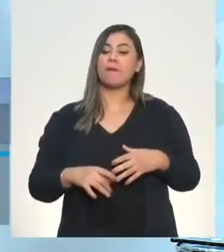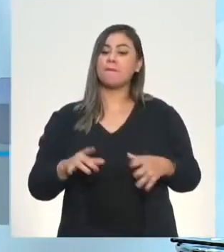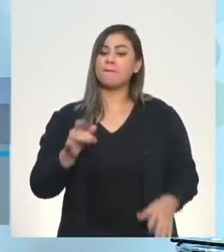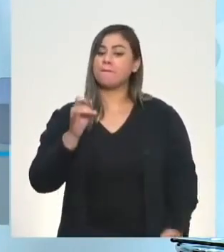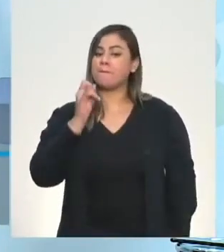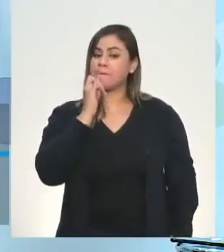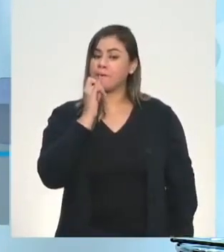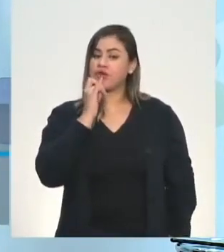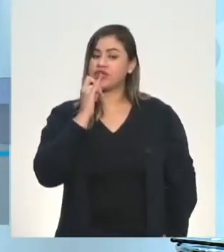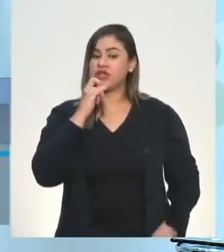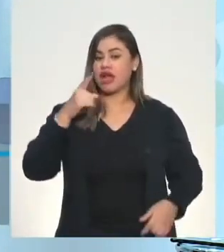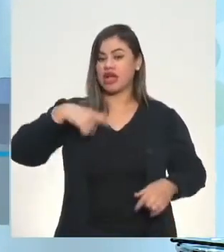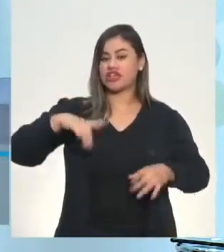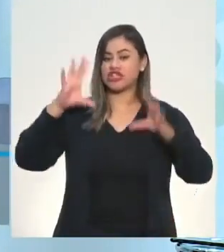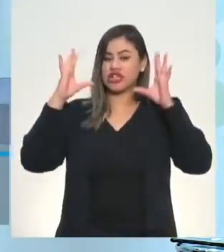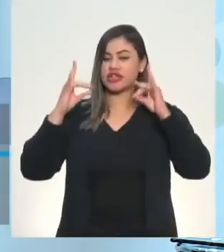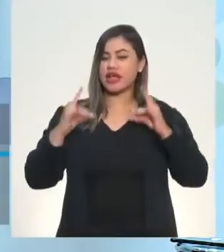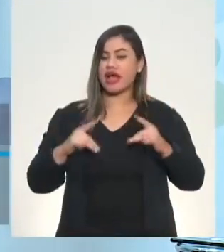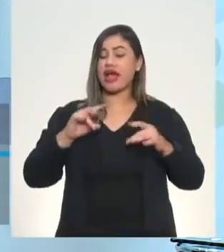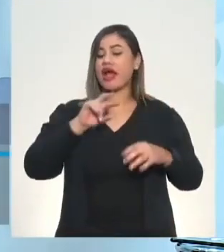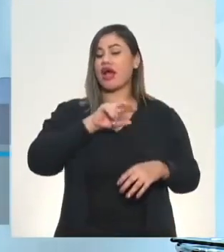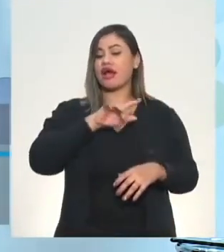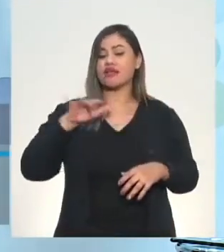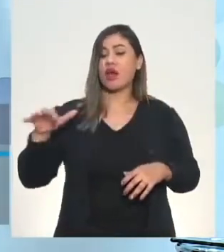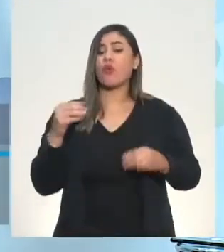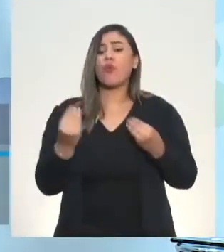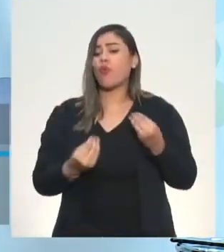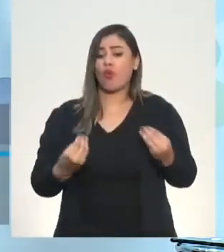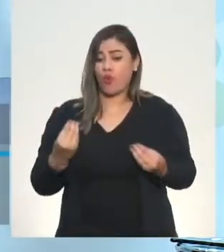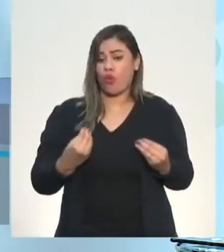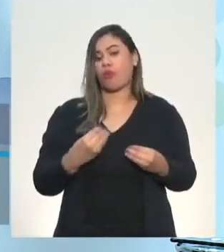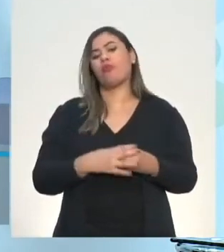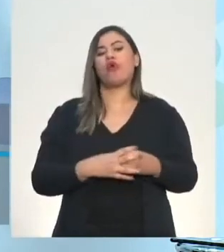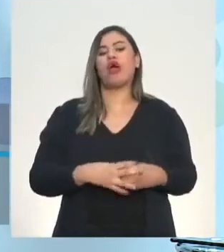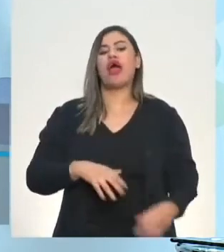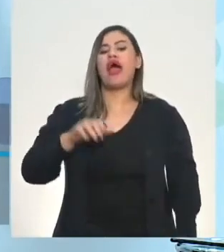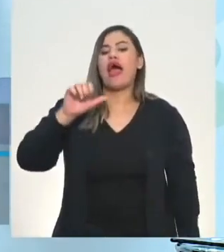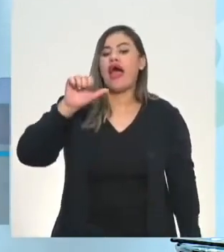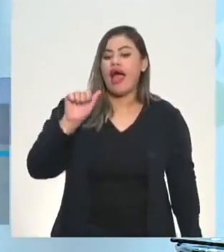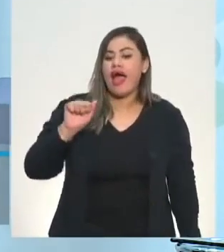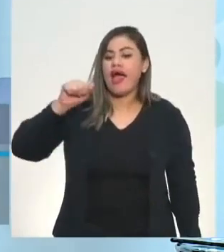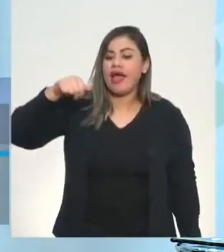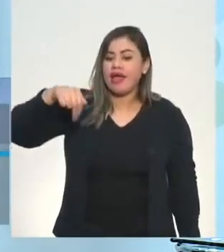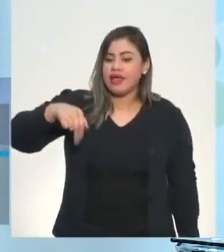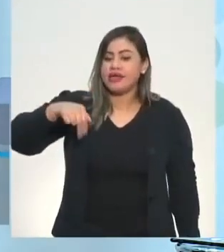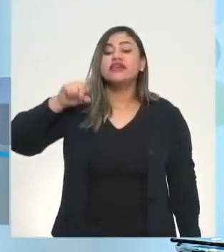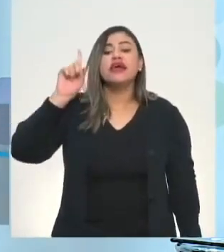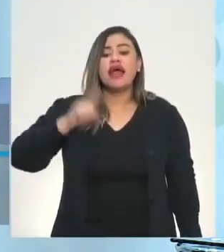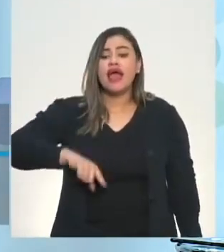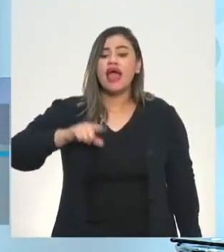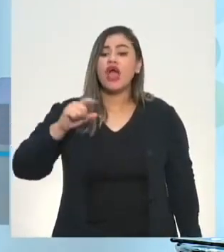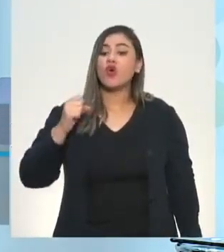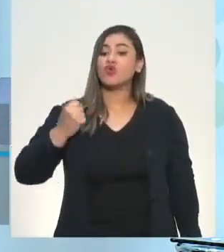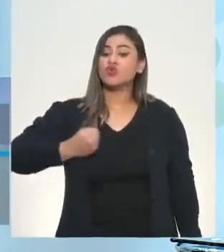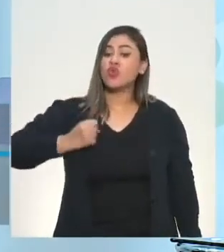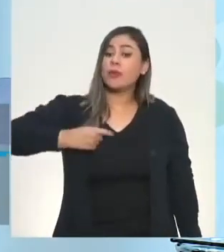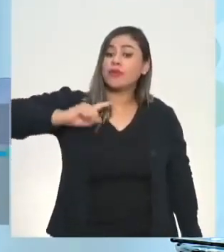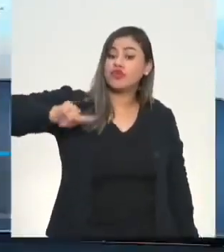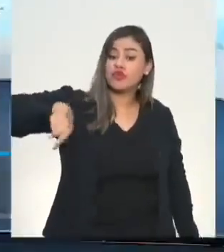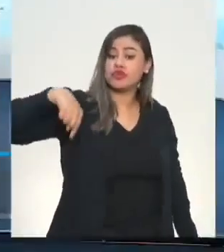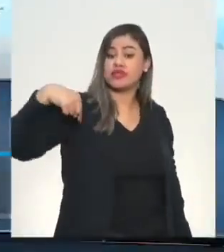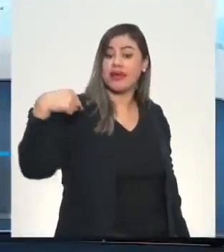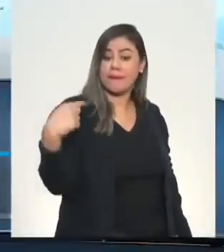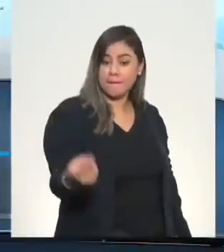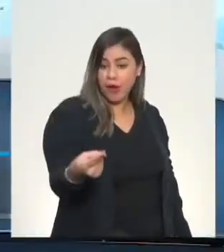vai descrever essa sequência, Vivi? Nós vamos descrever aqui o AN, ou seja, o próximo termo dessa